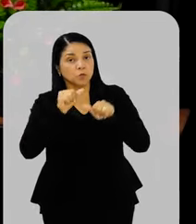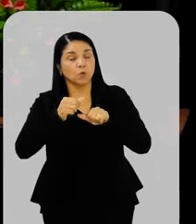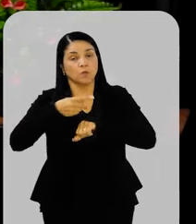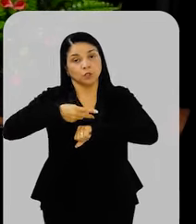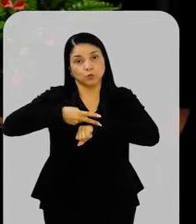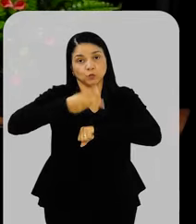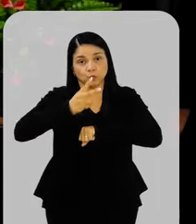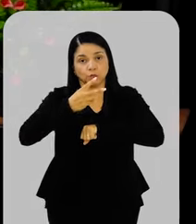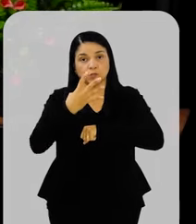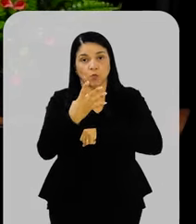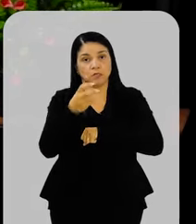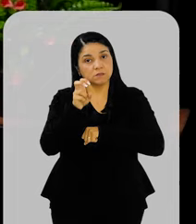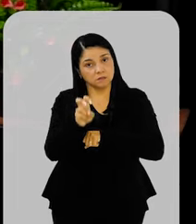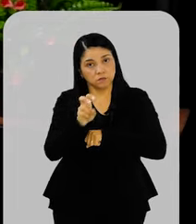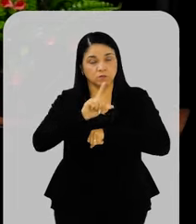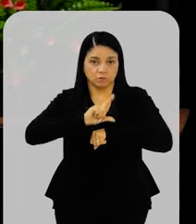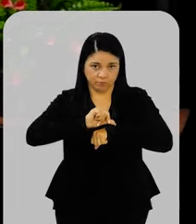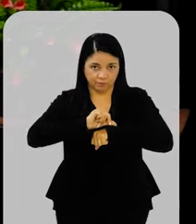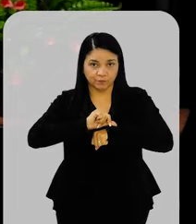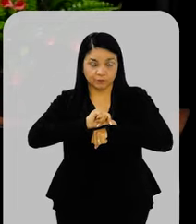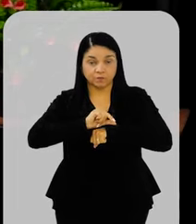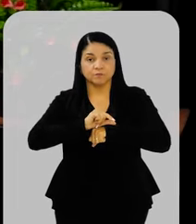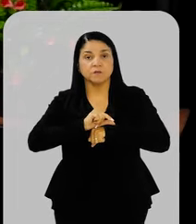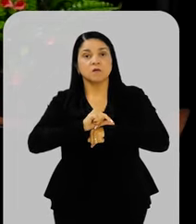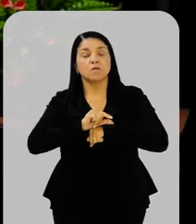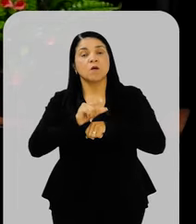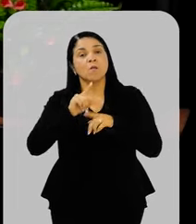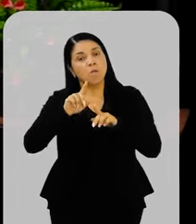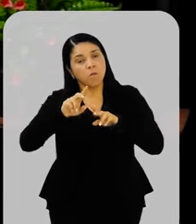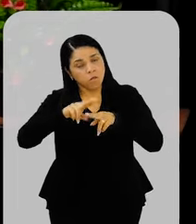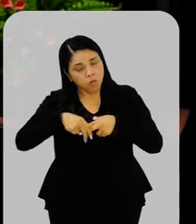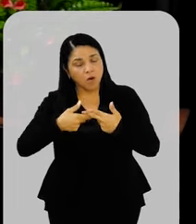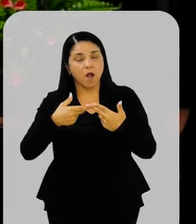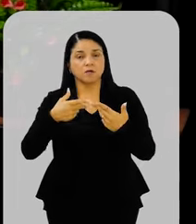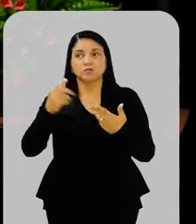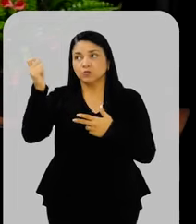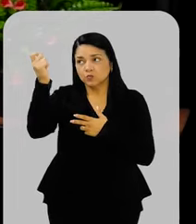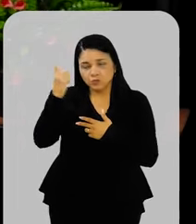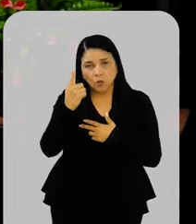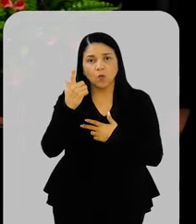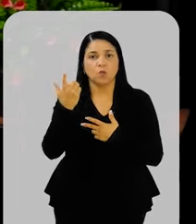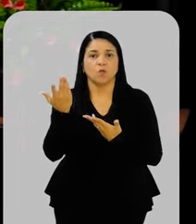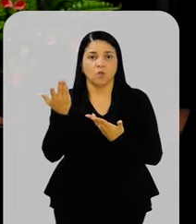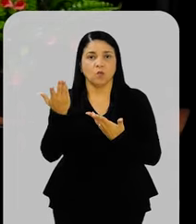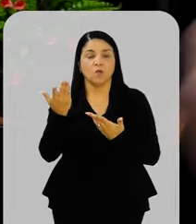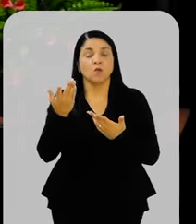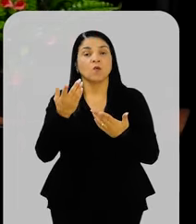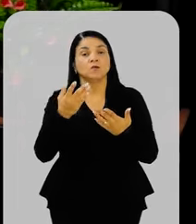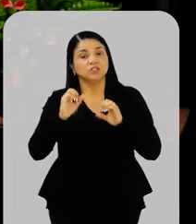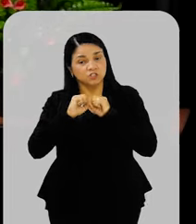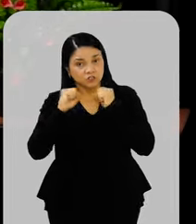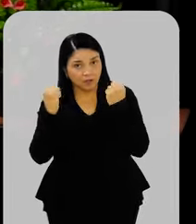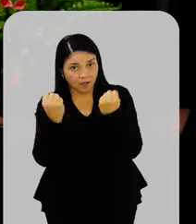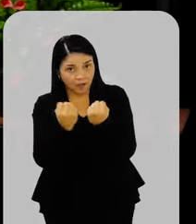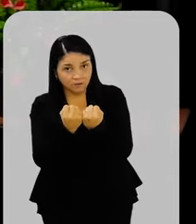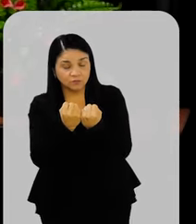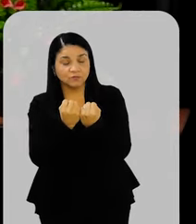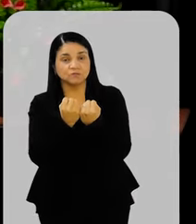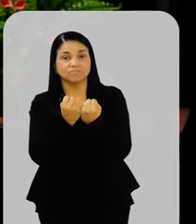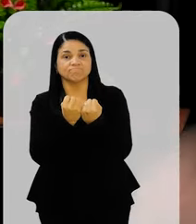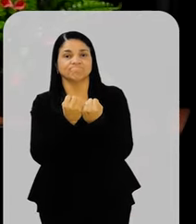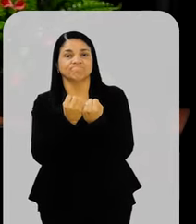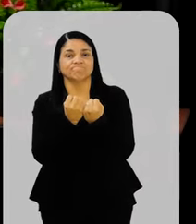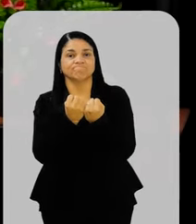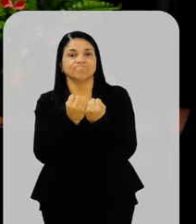para 14h45, 2h45 da tarde, justamente por essa questão do tempo, do sol e também porque muitos estádios, na